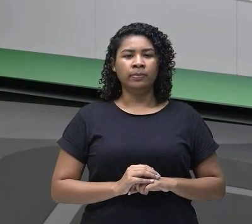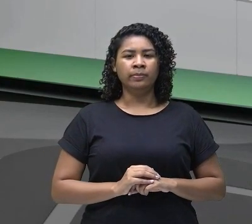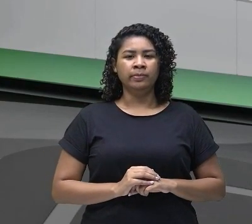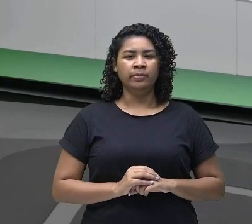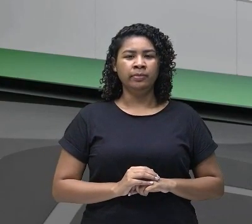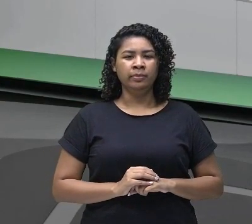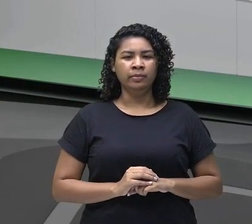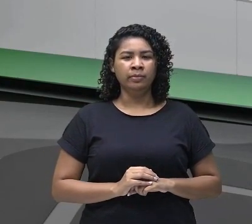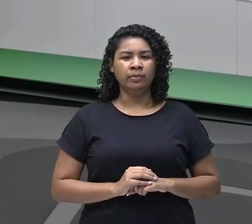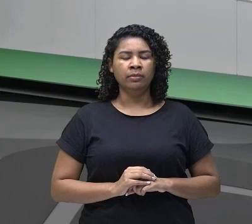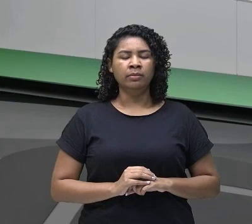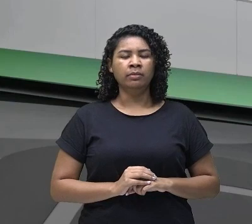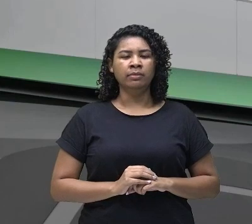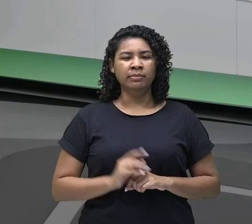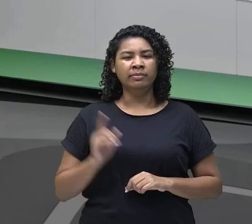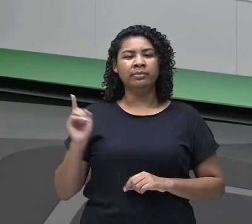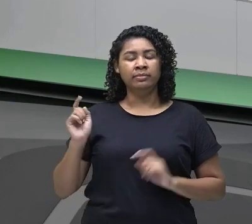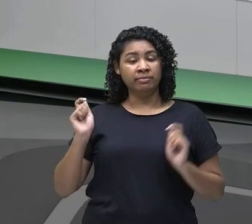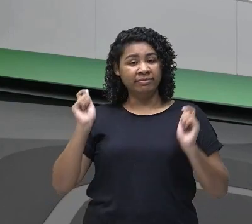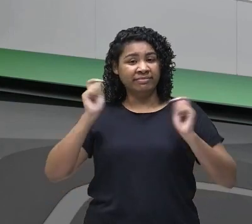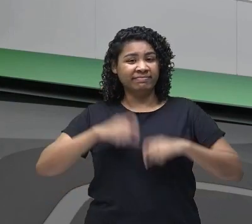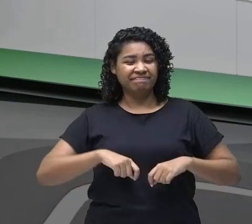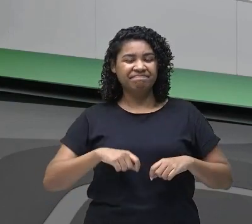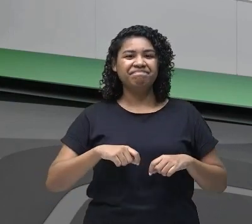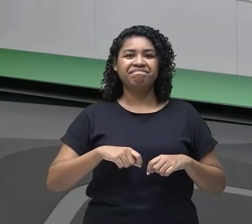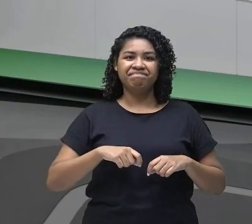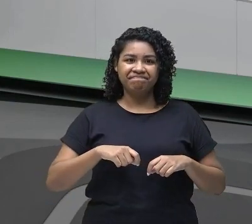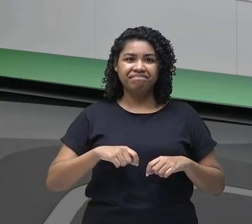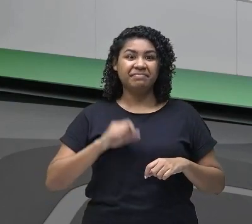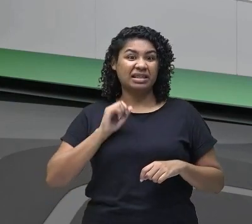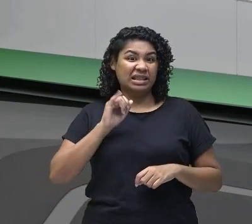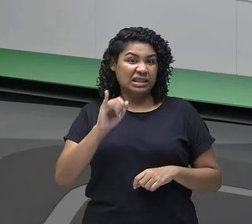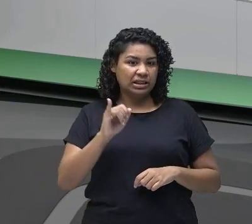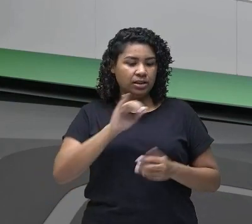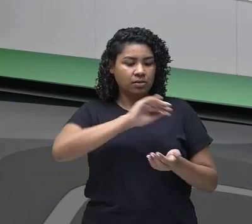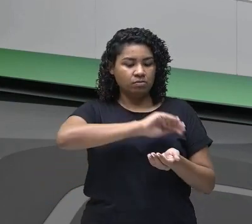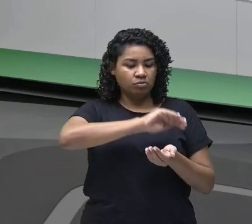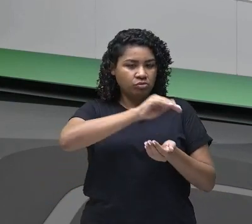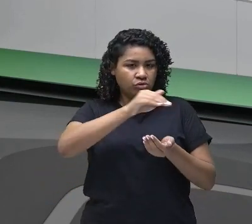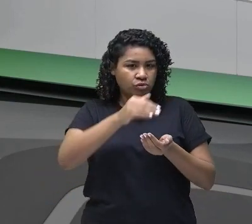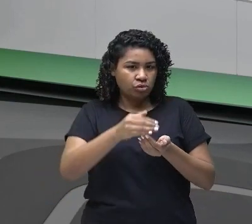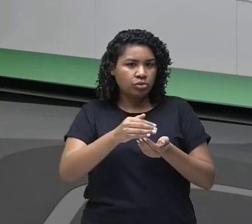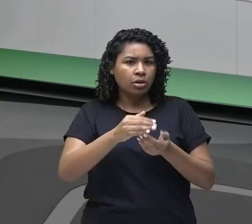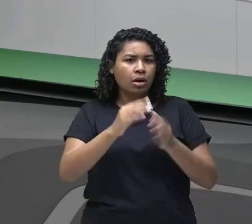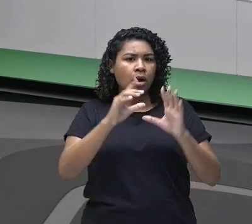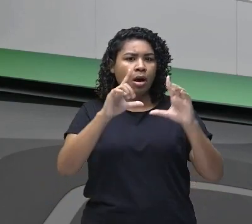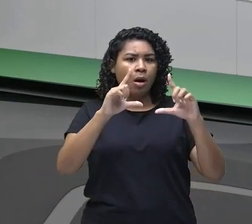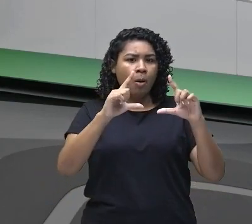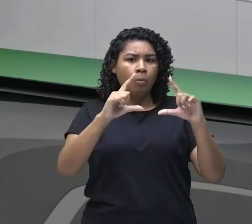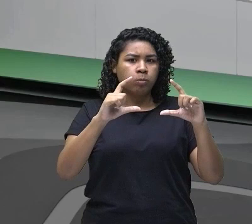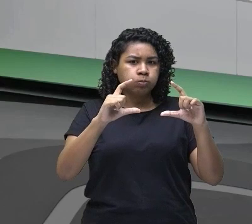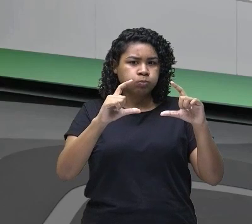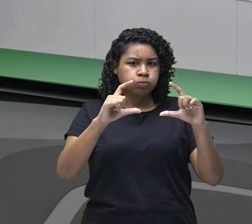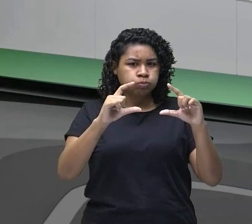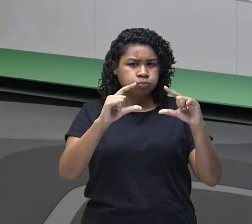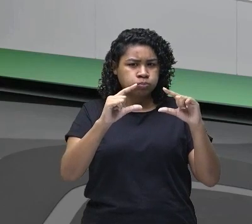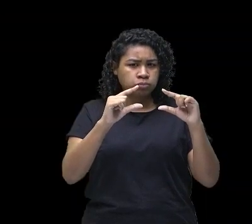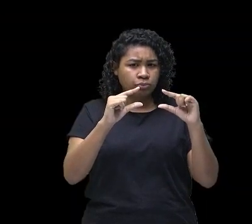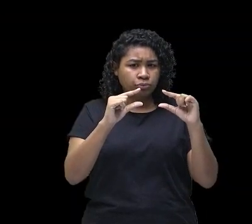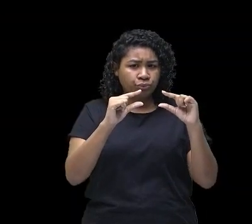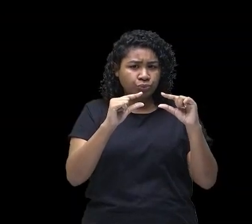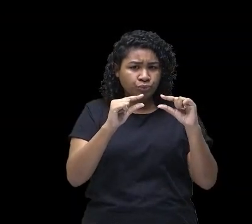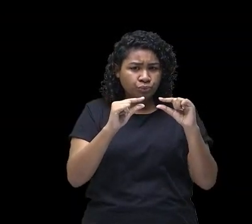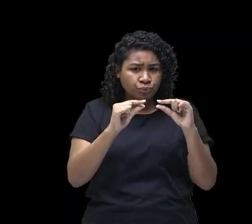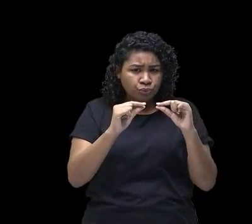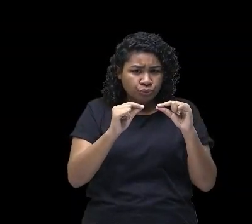O quanto é prejudicial essa camada ser reduzida. Reparem só que aqui no